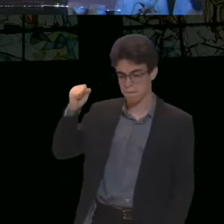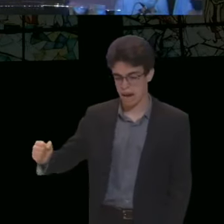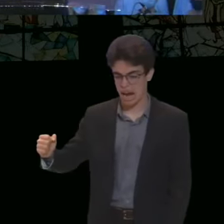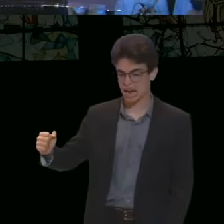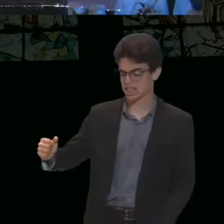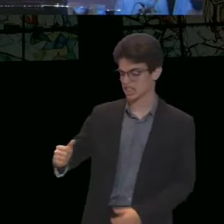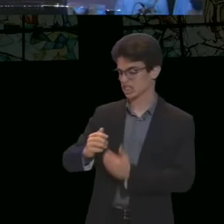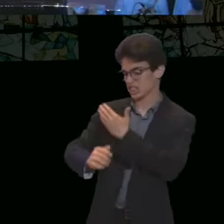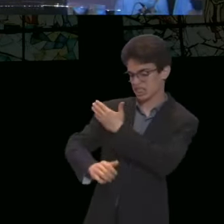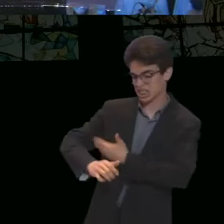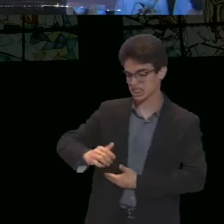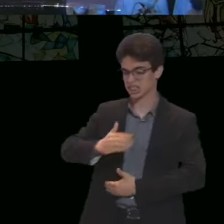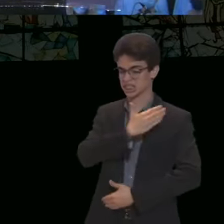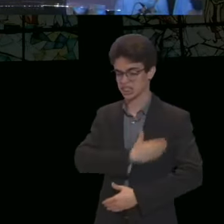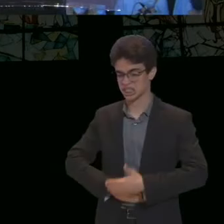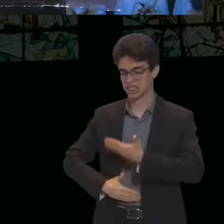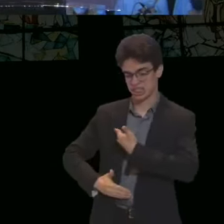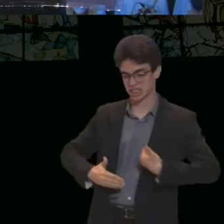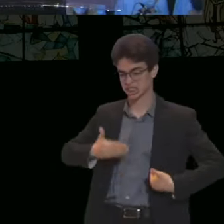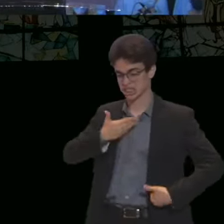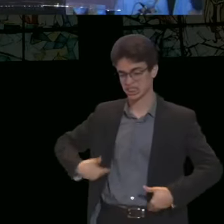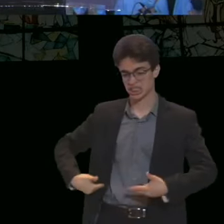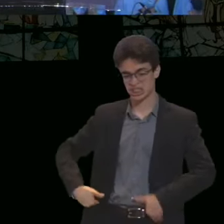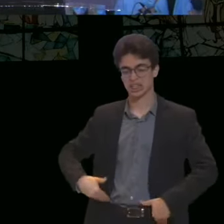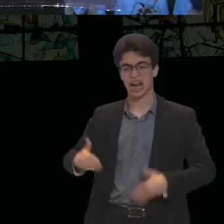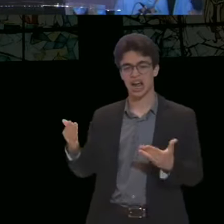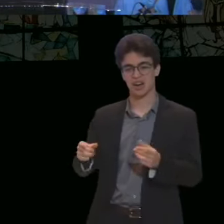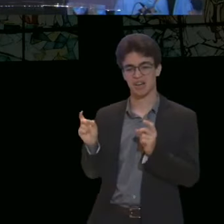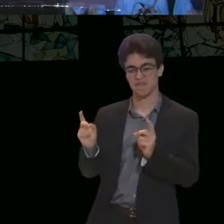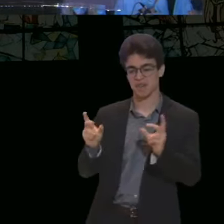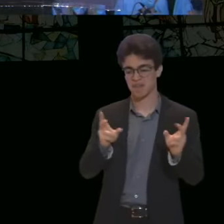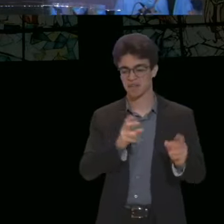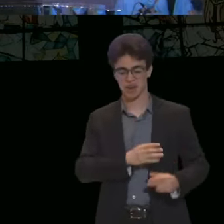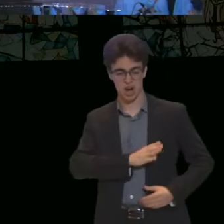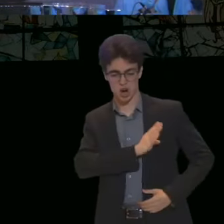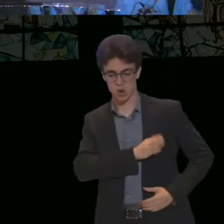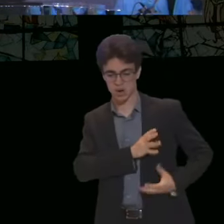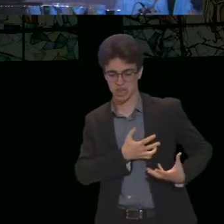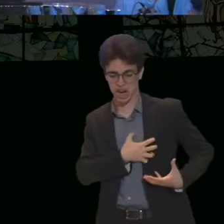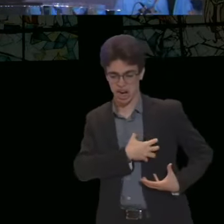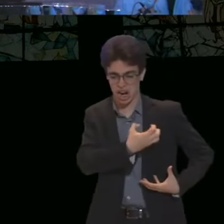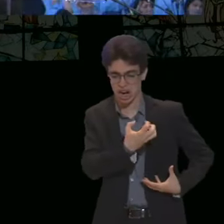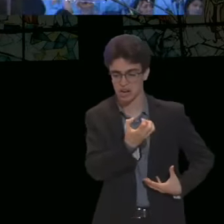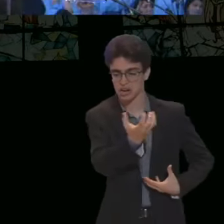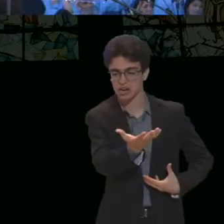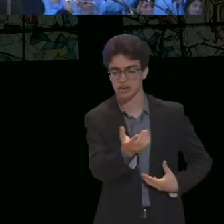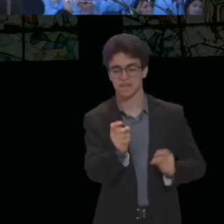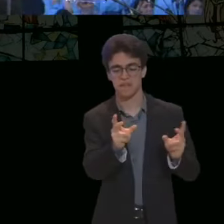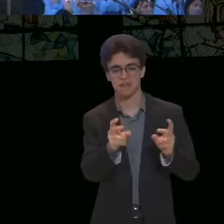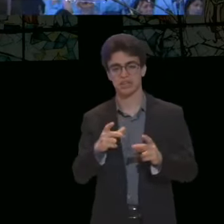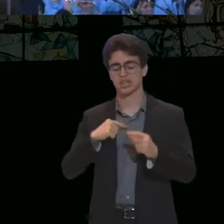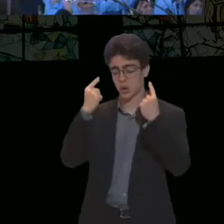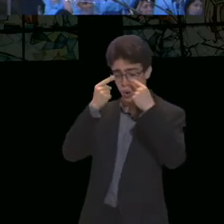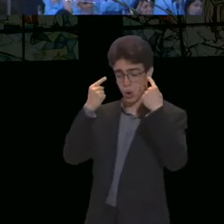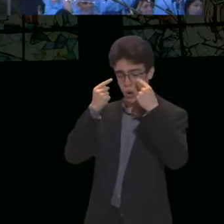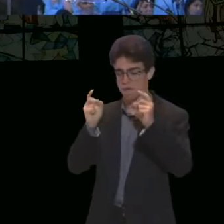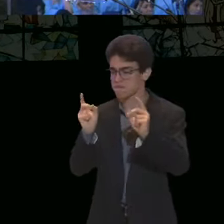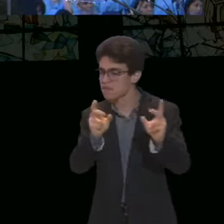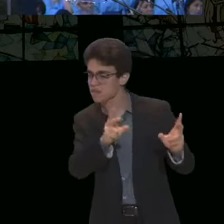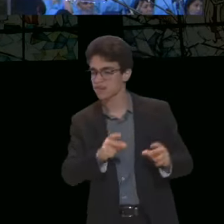e cortarem em pedaços para venderem o coração, venderem os joelhos, venderem os olhos,